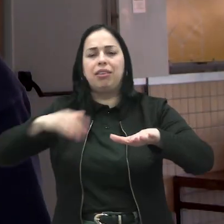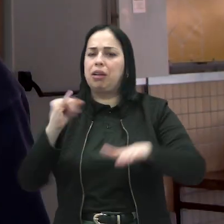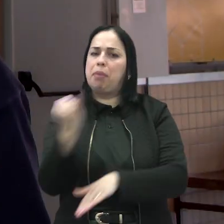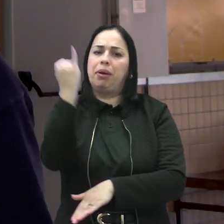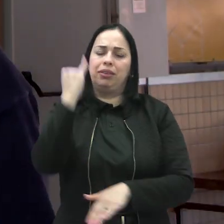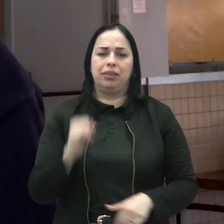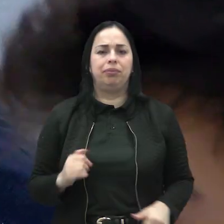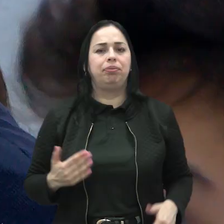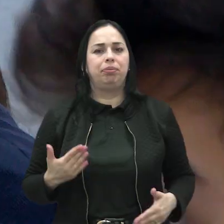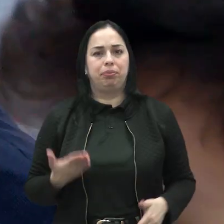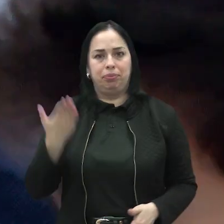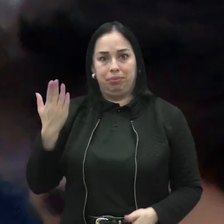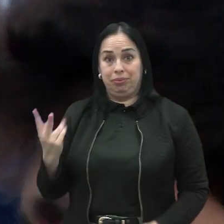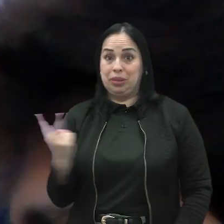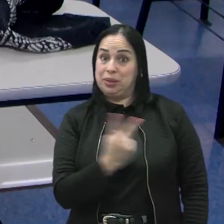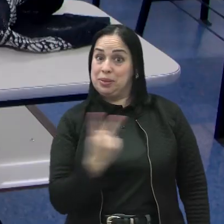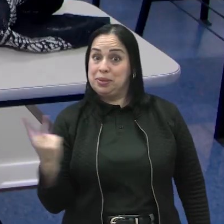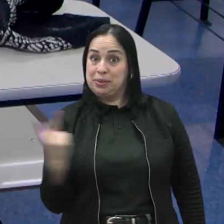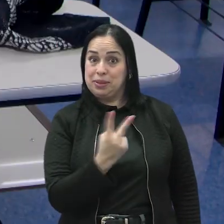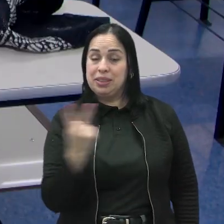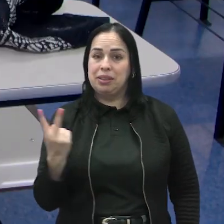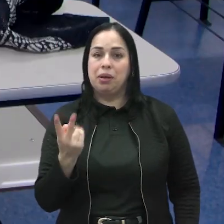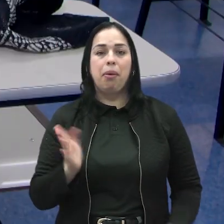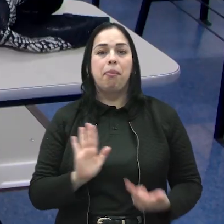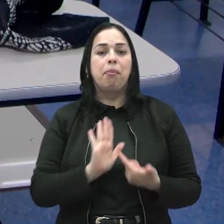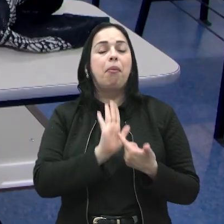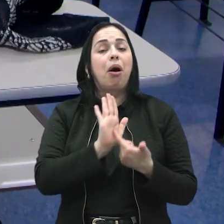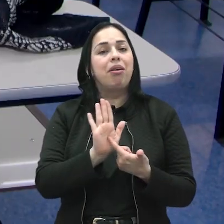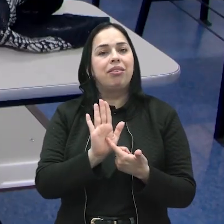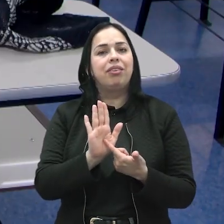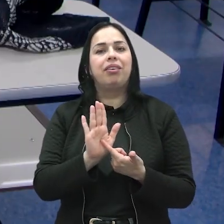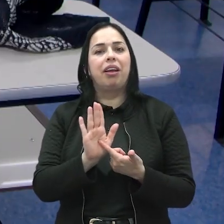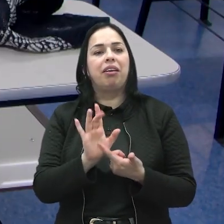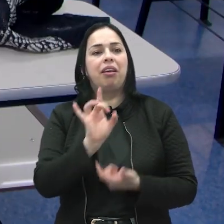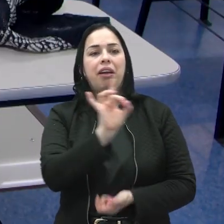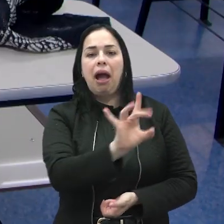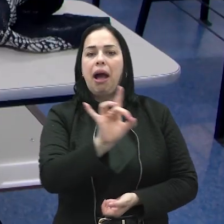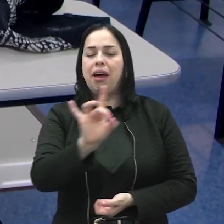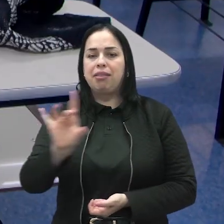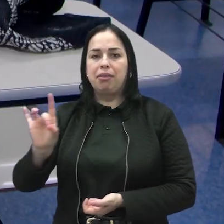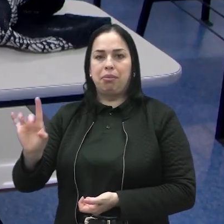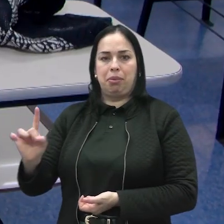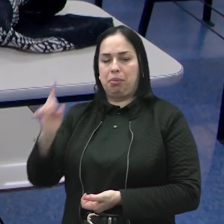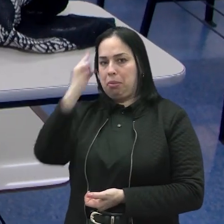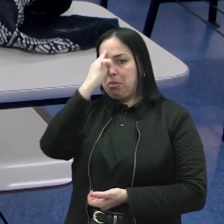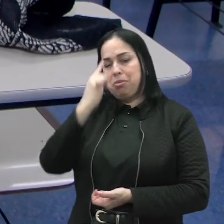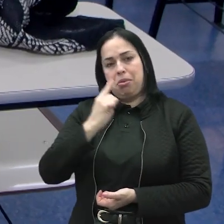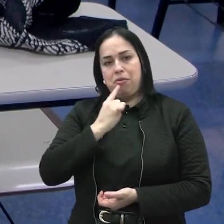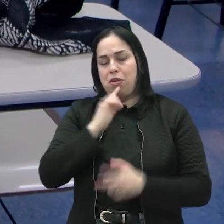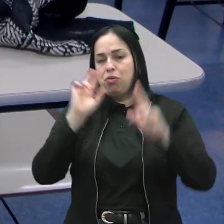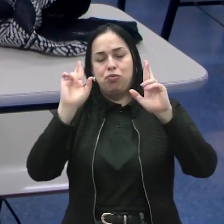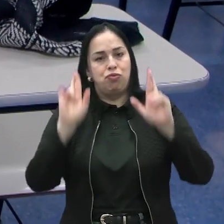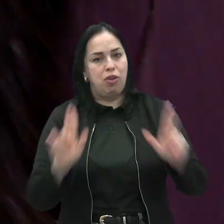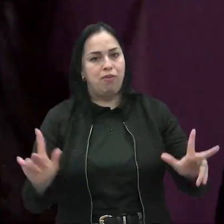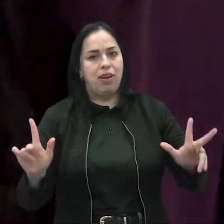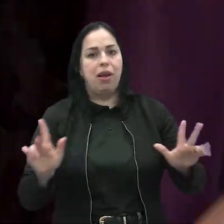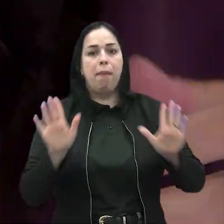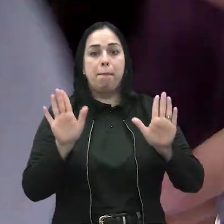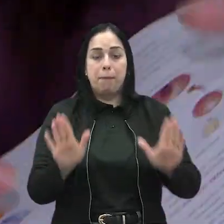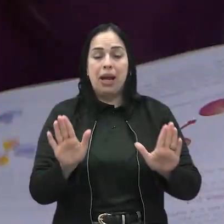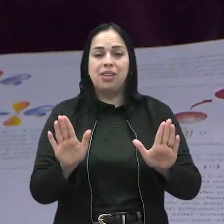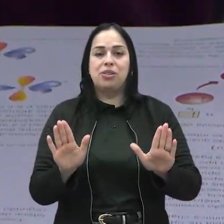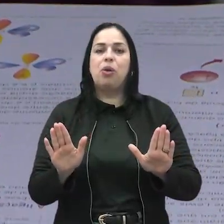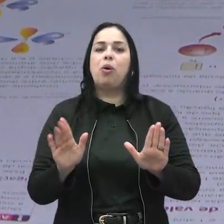é bem importante também. Gustavo e Melissa mostram que cada vestibulando tem o seu ritmo,